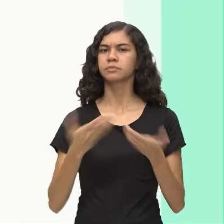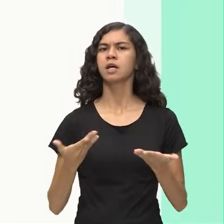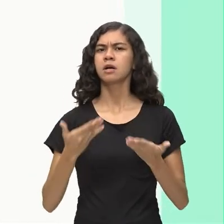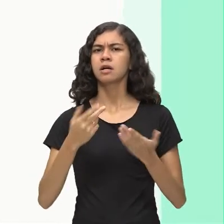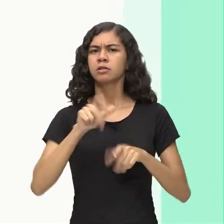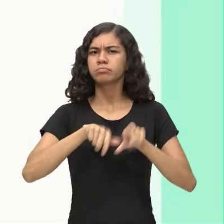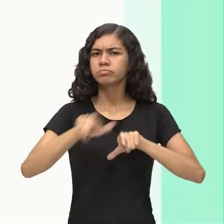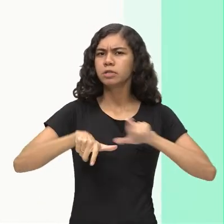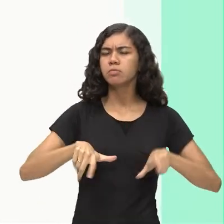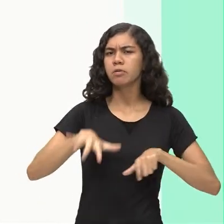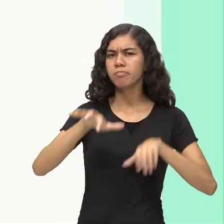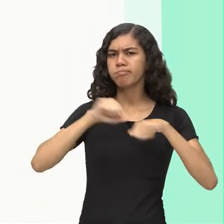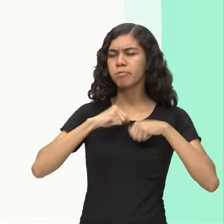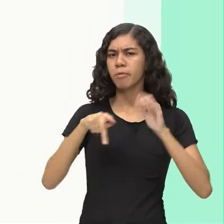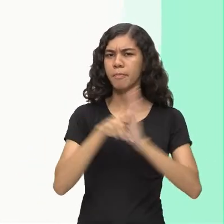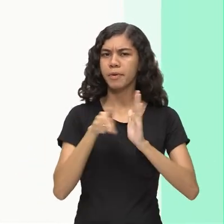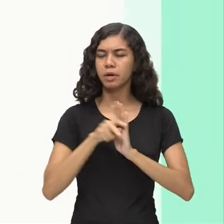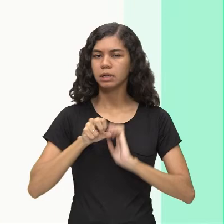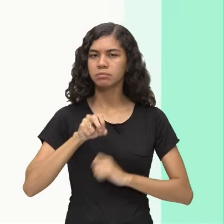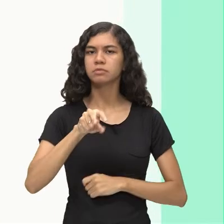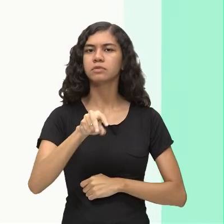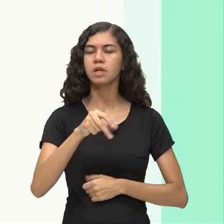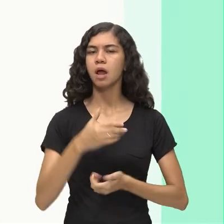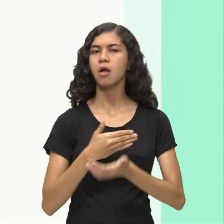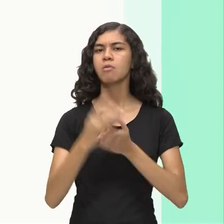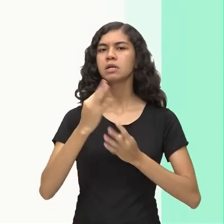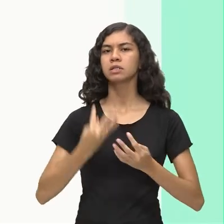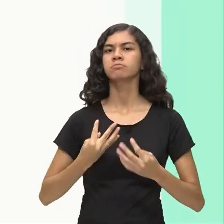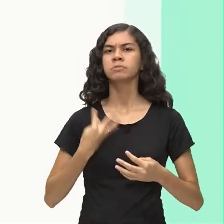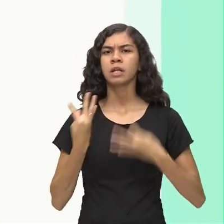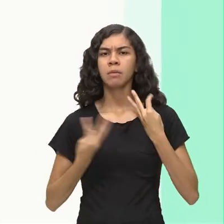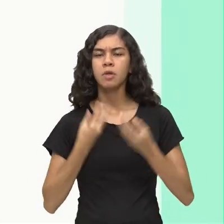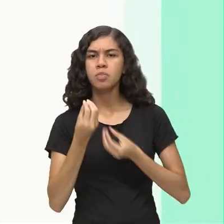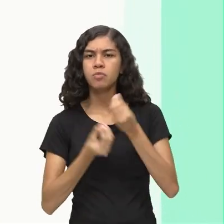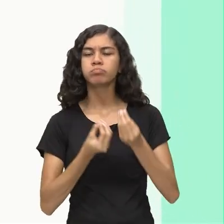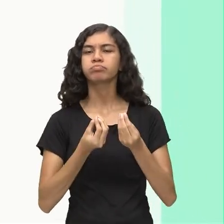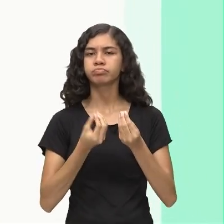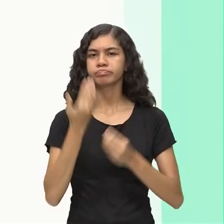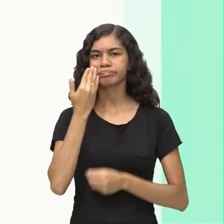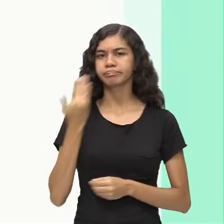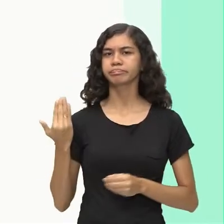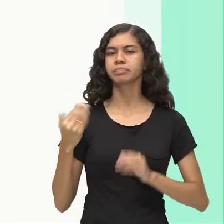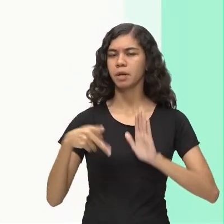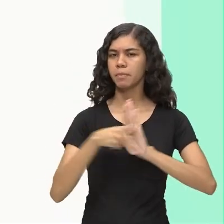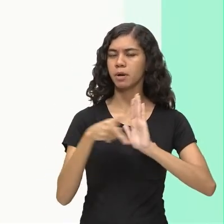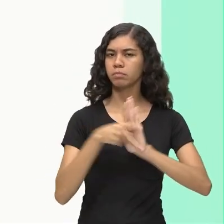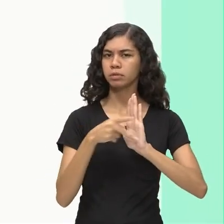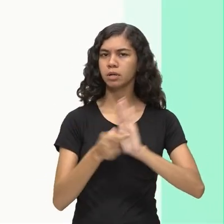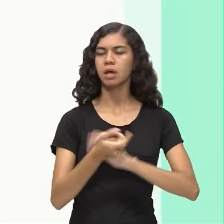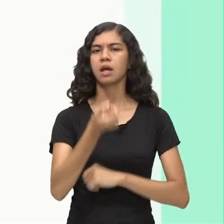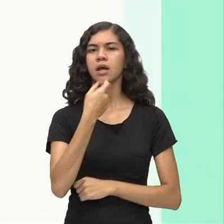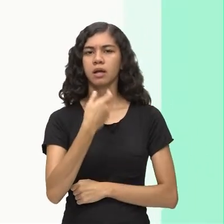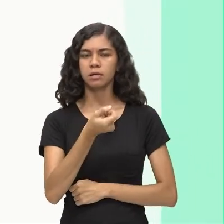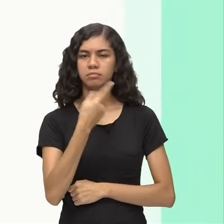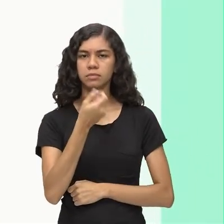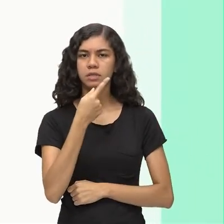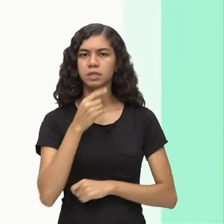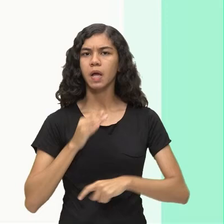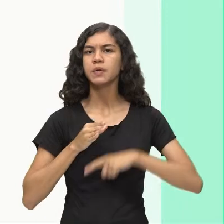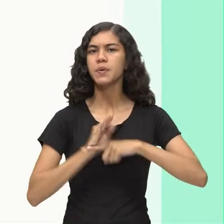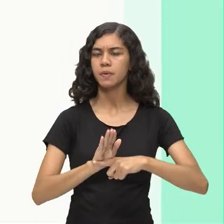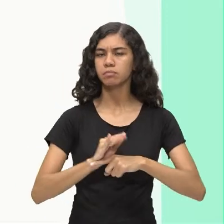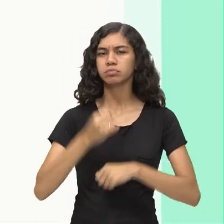do HIV, elas começam um tratamento com o antirretroviral, né? Que são medicamentos utilizados para